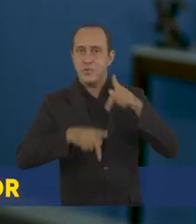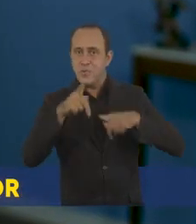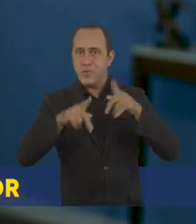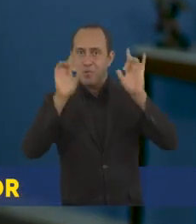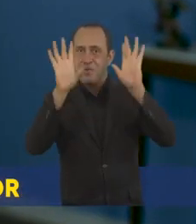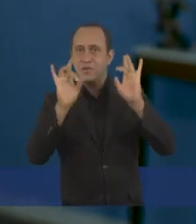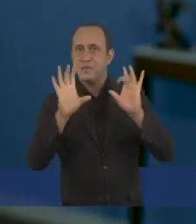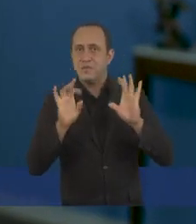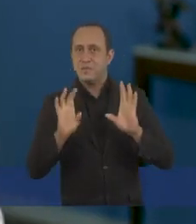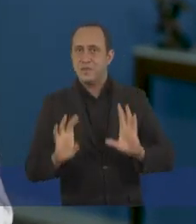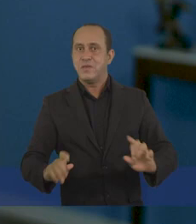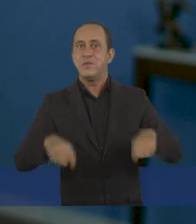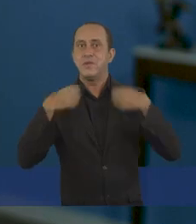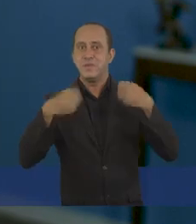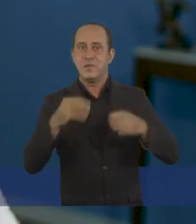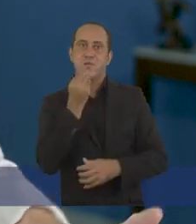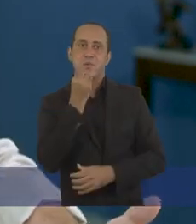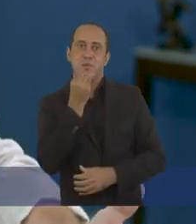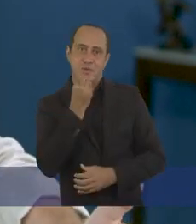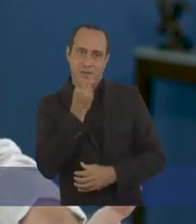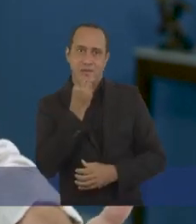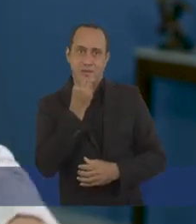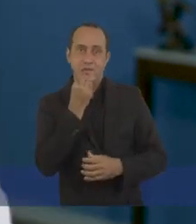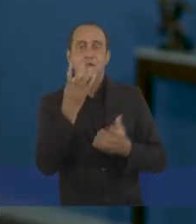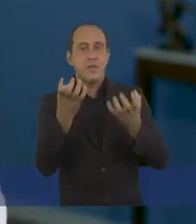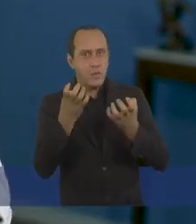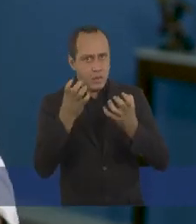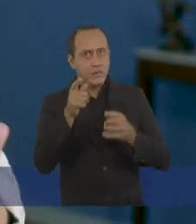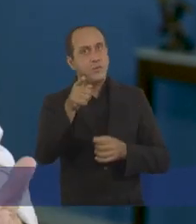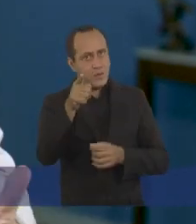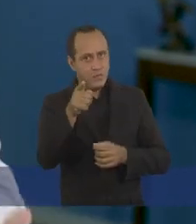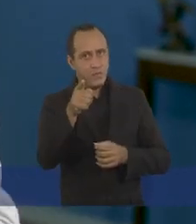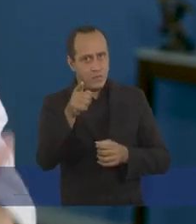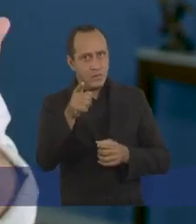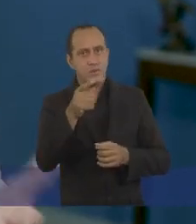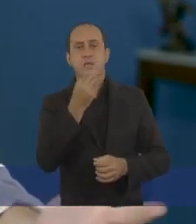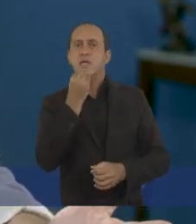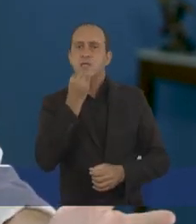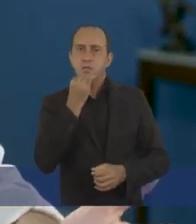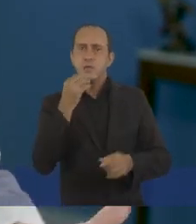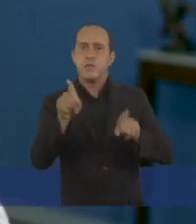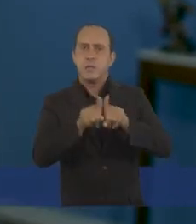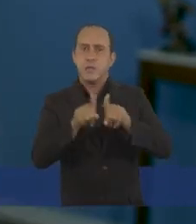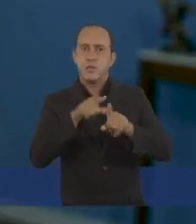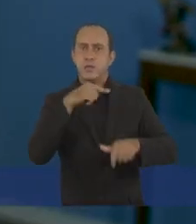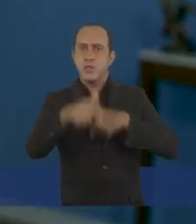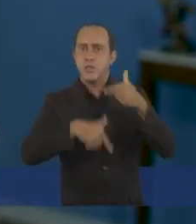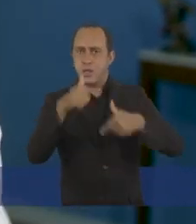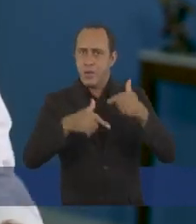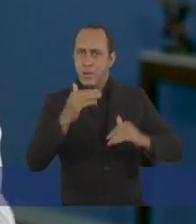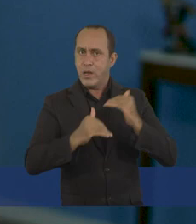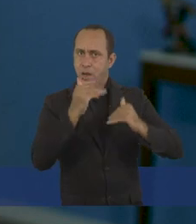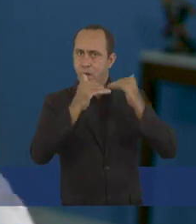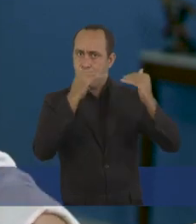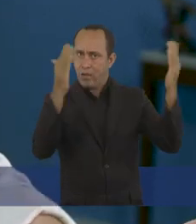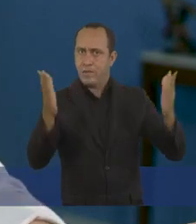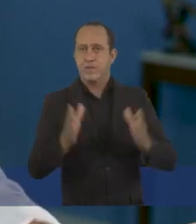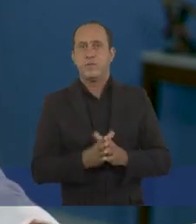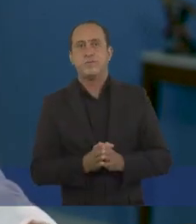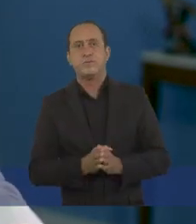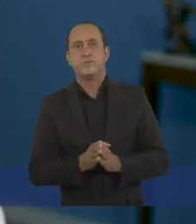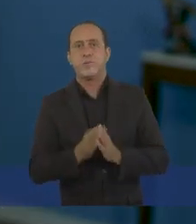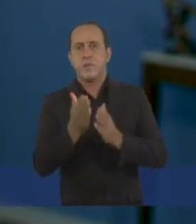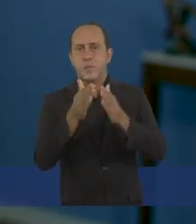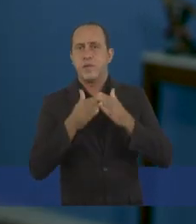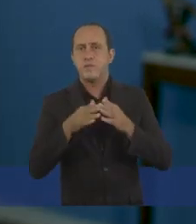povo trabalhador que só precisa de uma oportunidade. E eu quero ser para você essa oportunidade de trabalhar, crescer e se